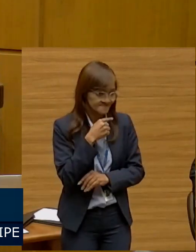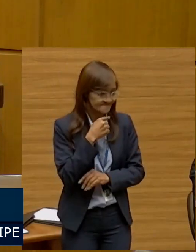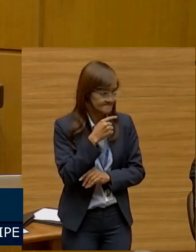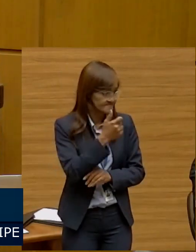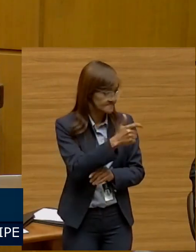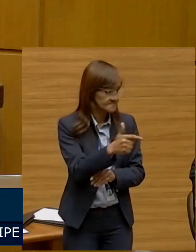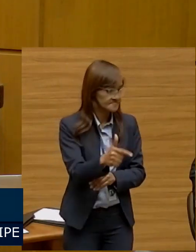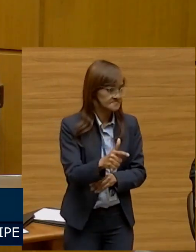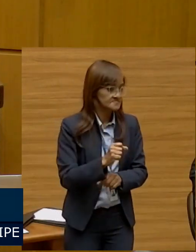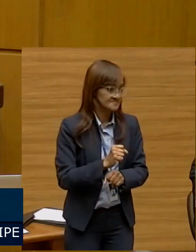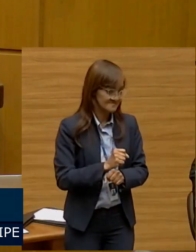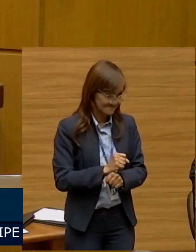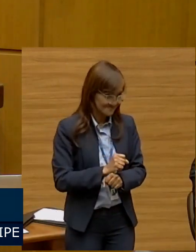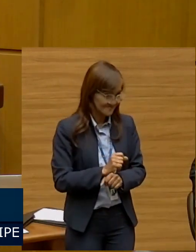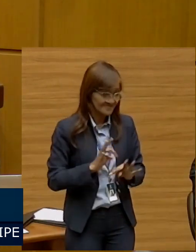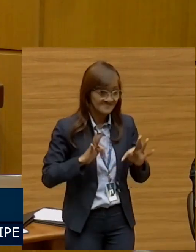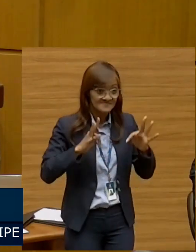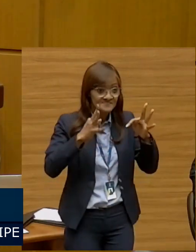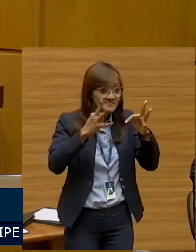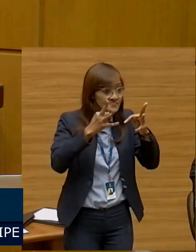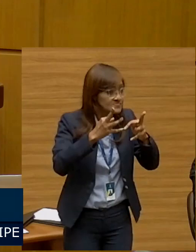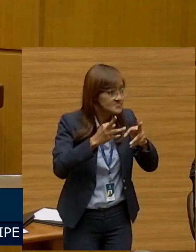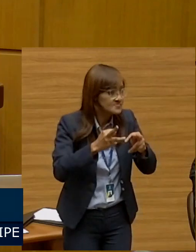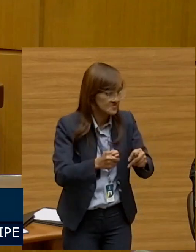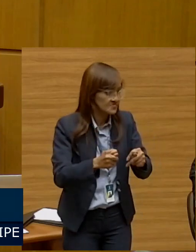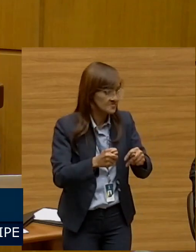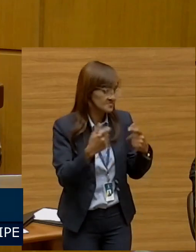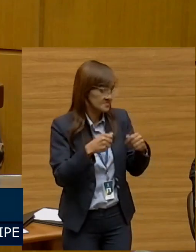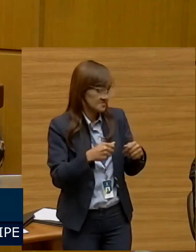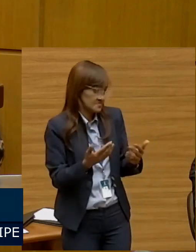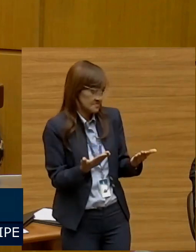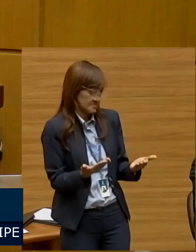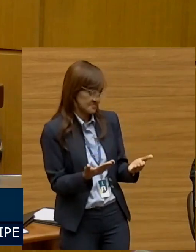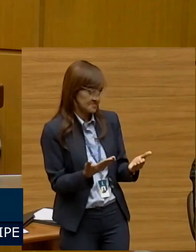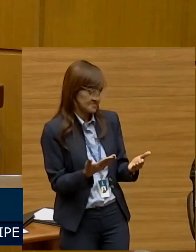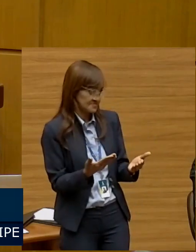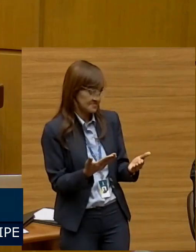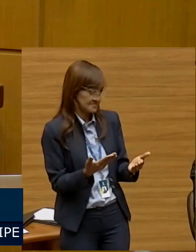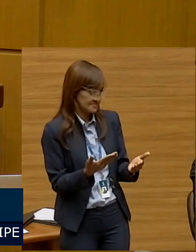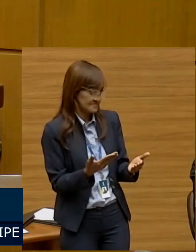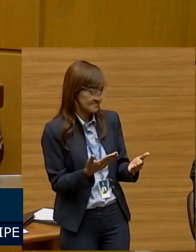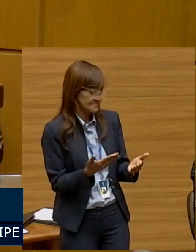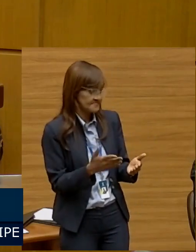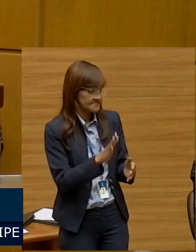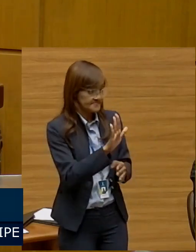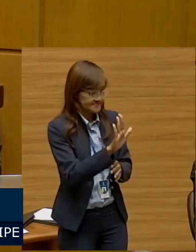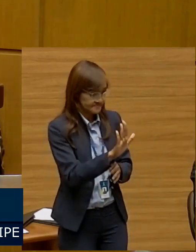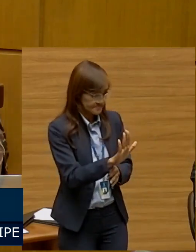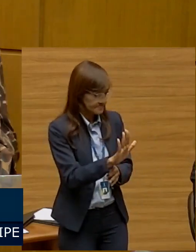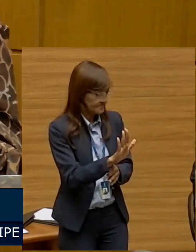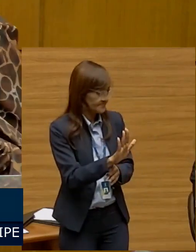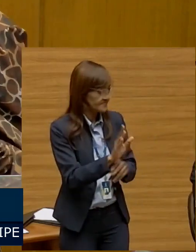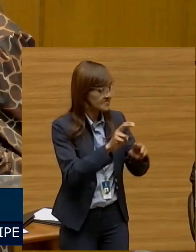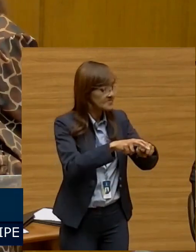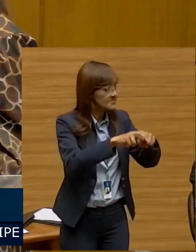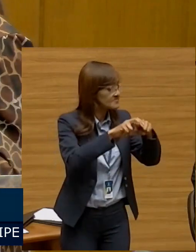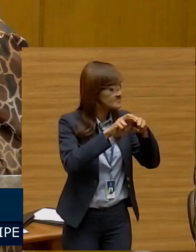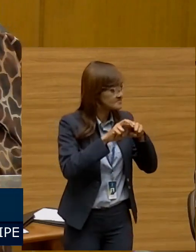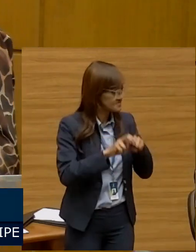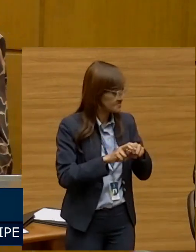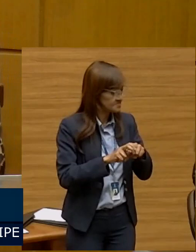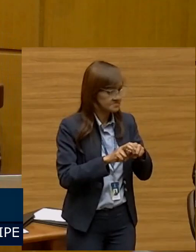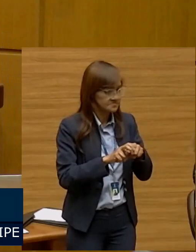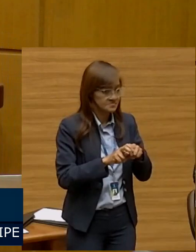princípios sendo atendidos em toda a sua, né, na sua forma. Neste sentido, a visibilidade